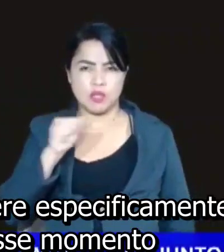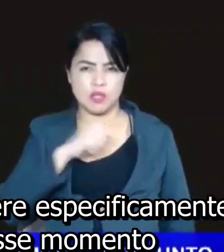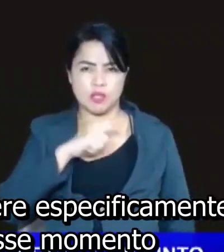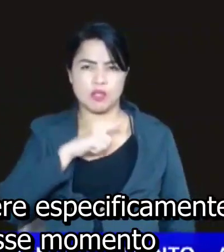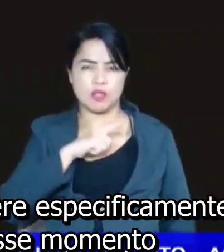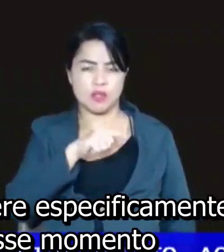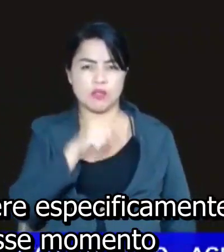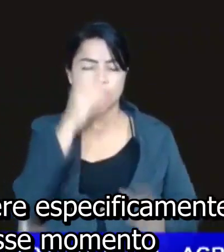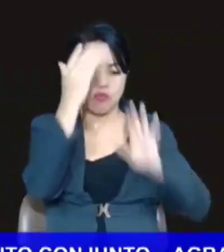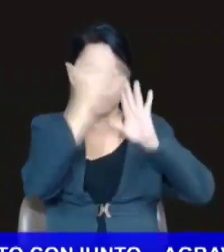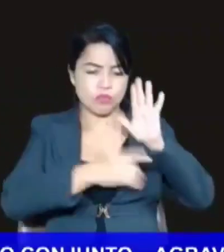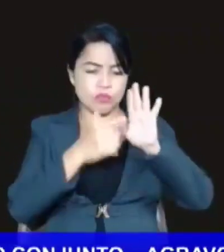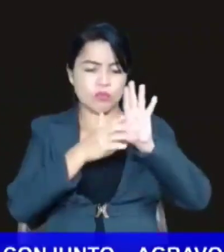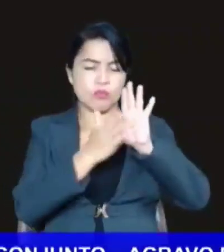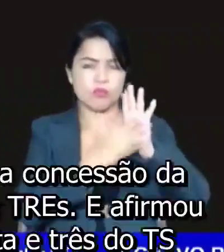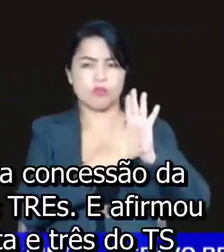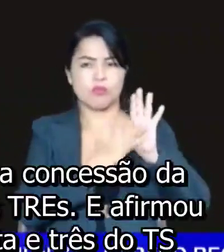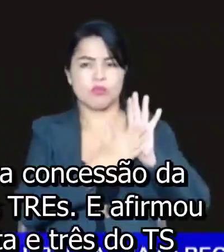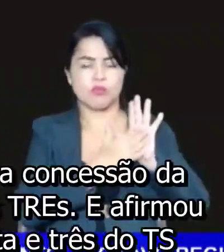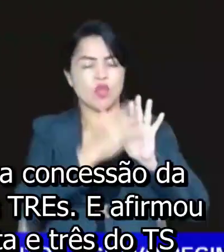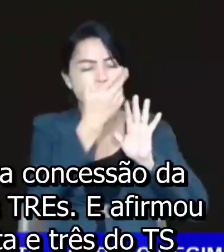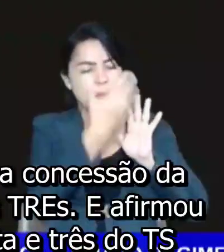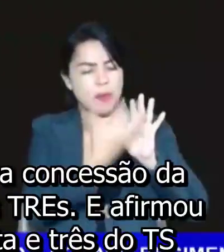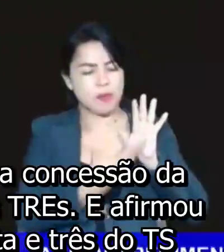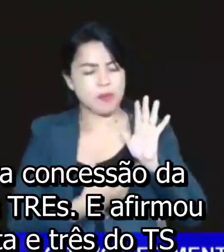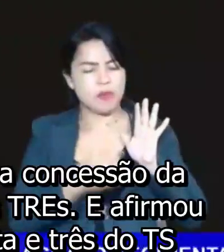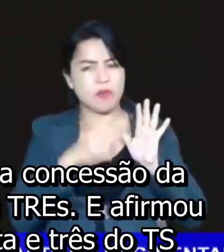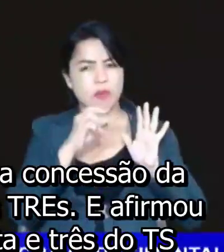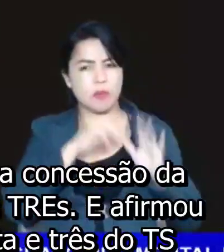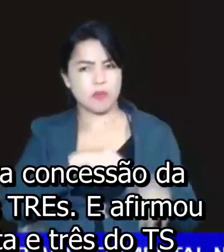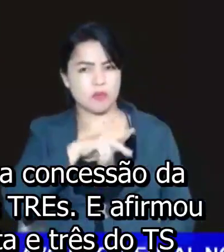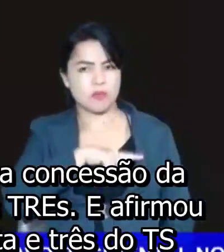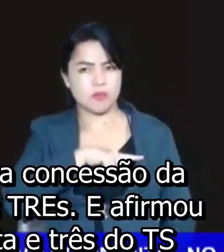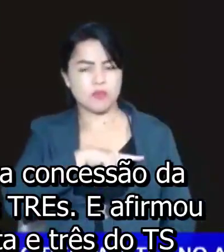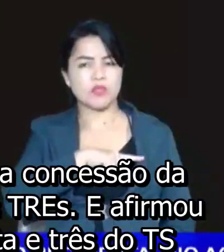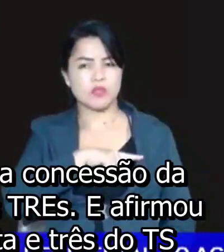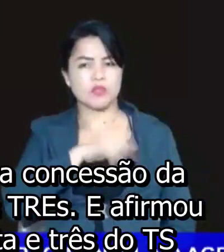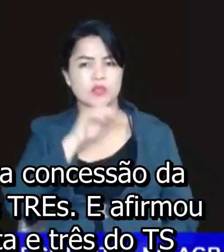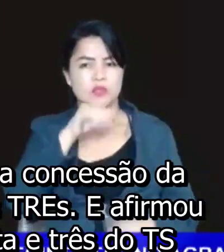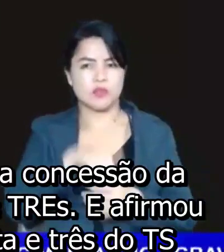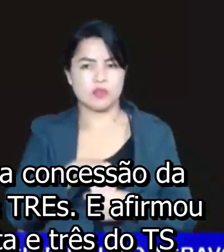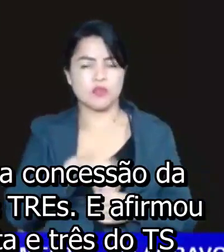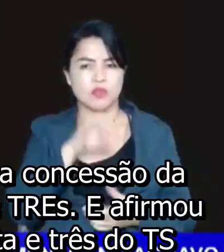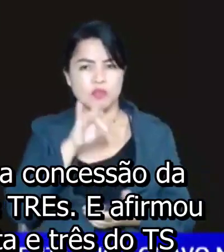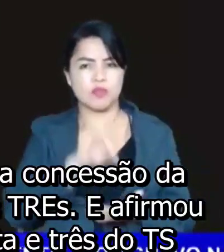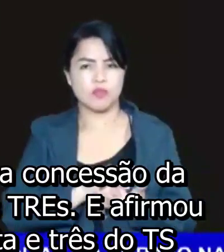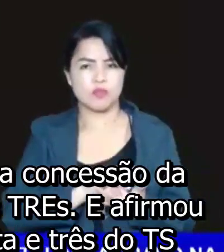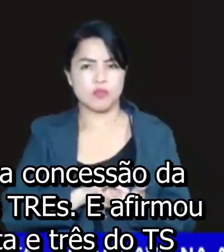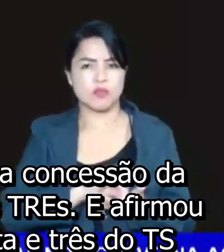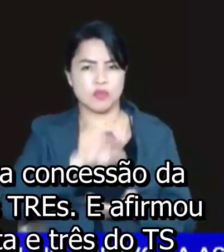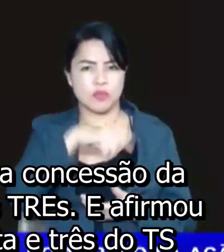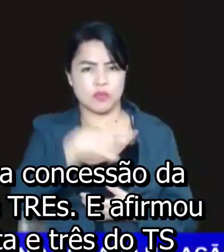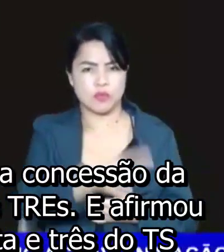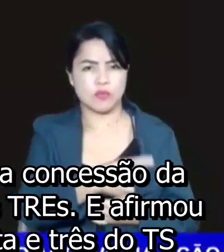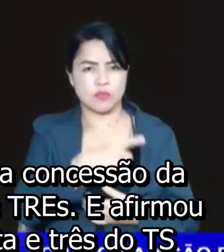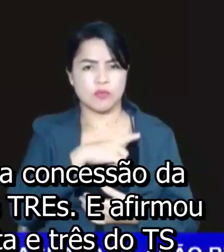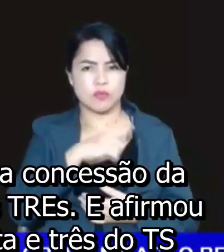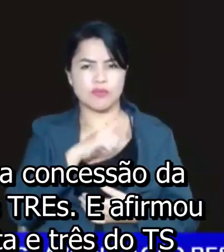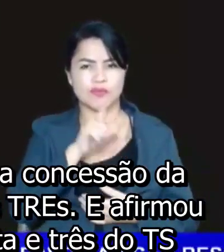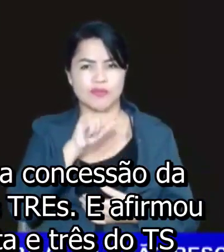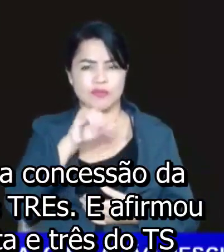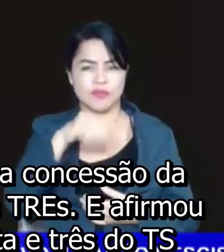sob apreciação nesse momento, o Ministério Público Eleitoral afirmou inicialmente, logo após a concessão da